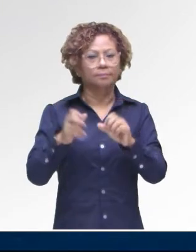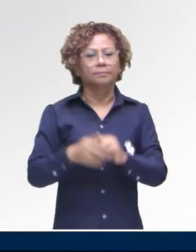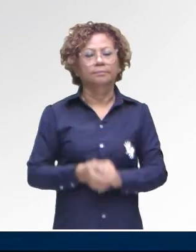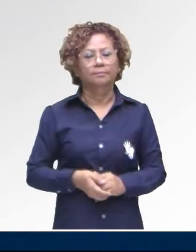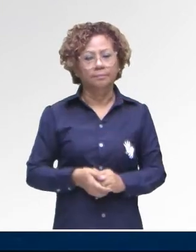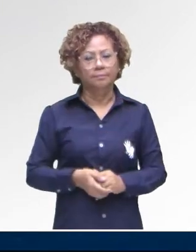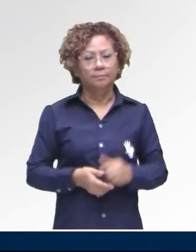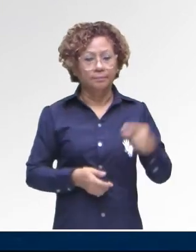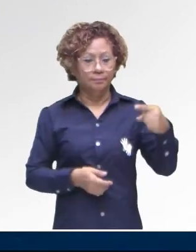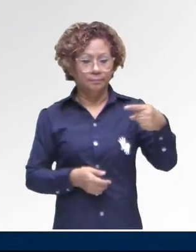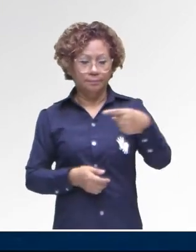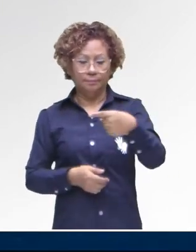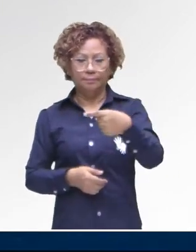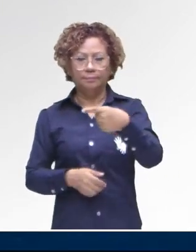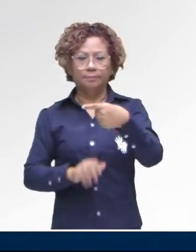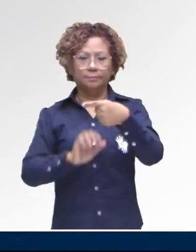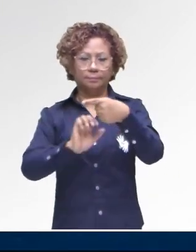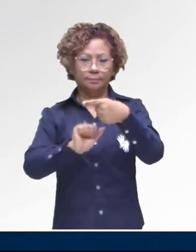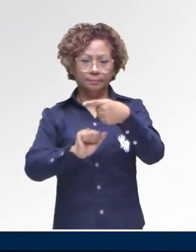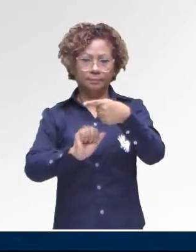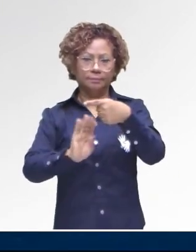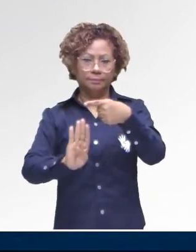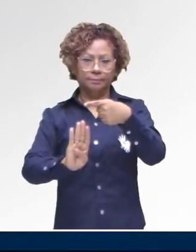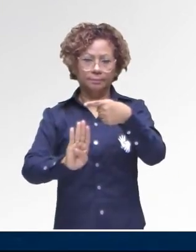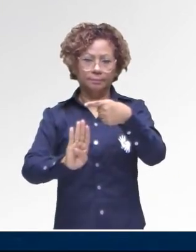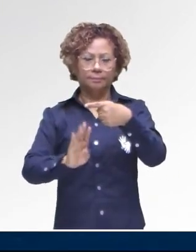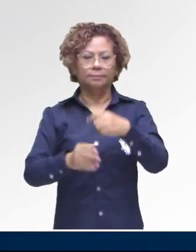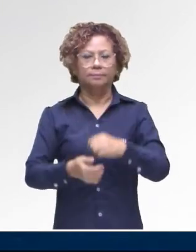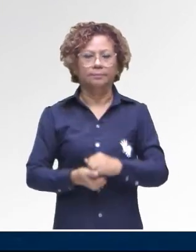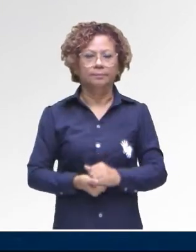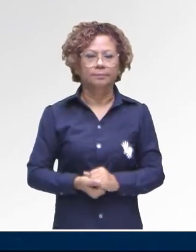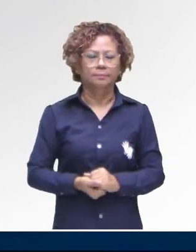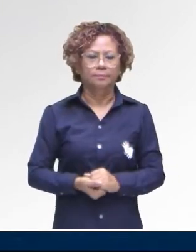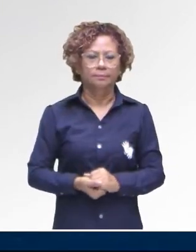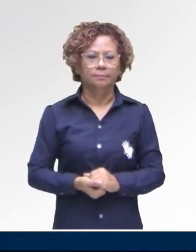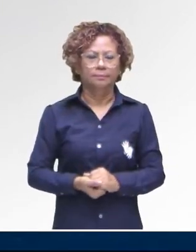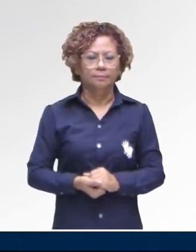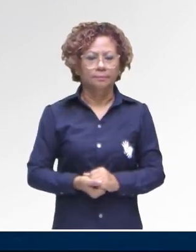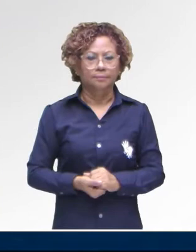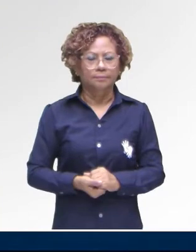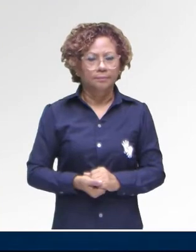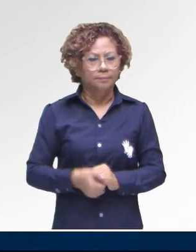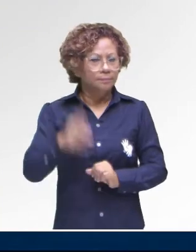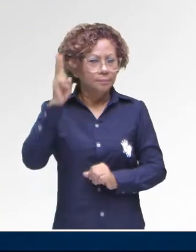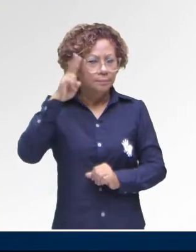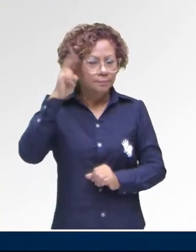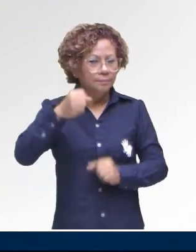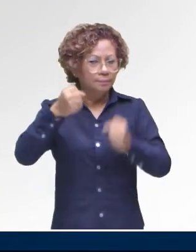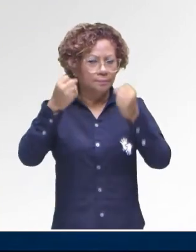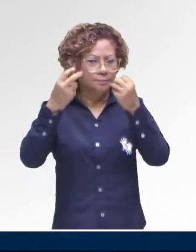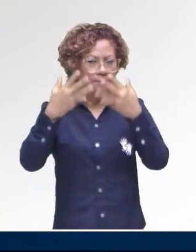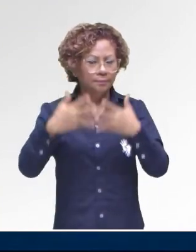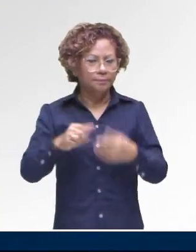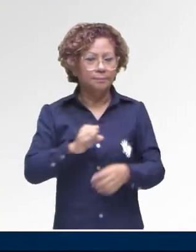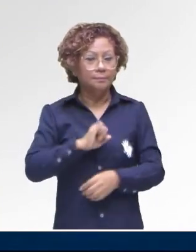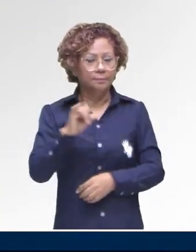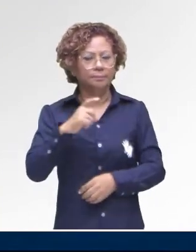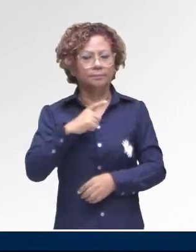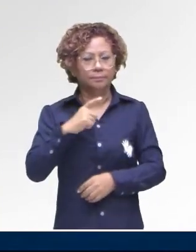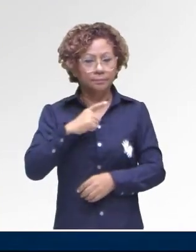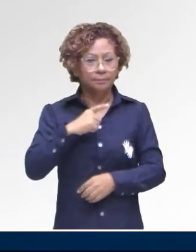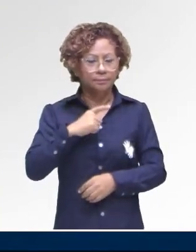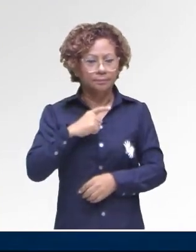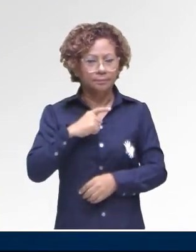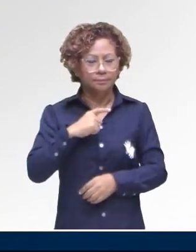nossa semirreta AB, tá? O que eu falei, se nós tivéssemos aqui um ponto